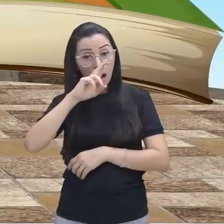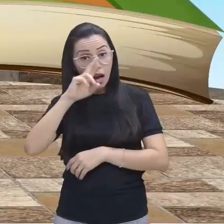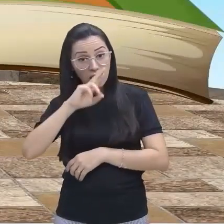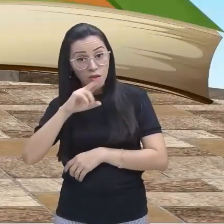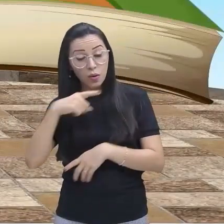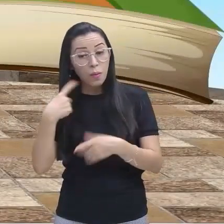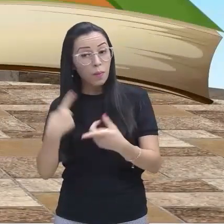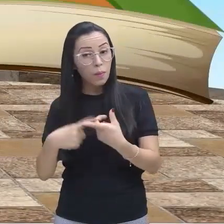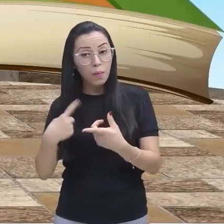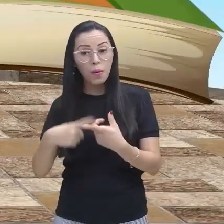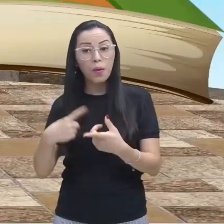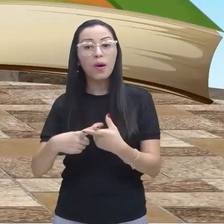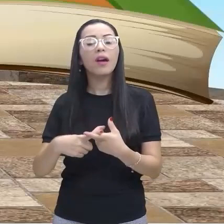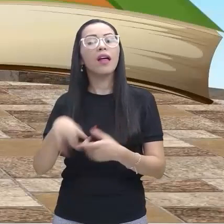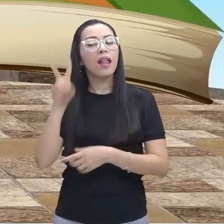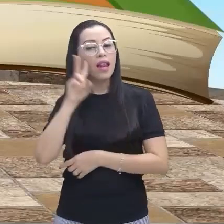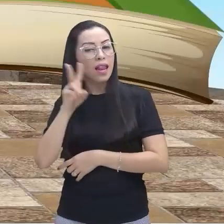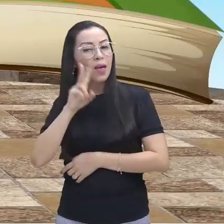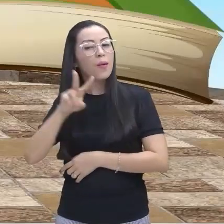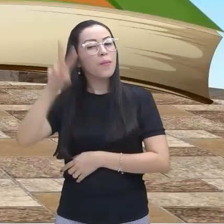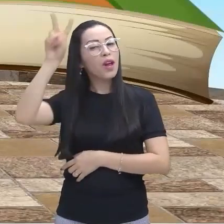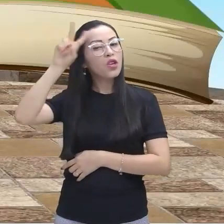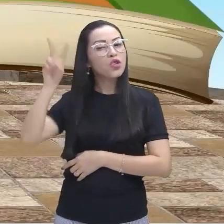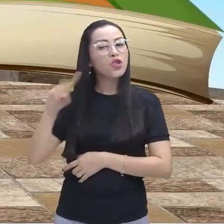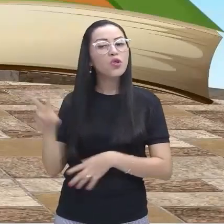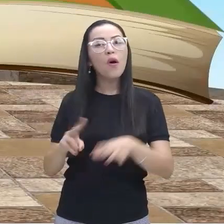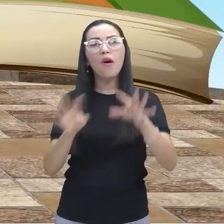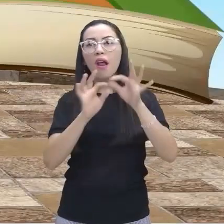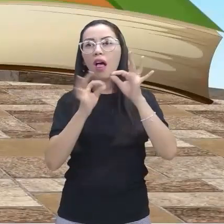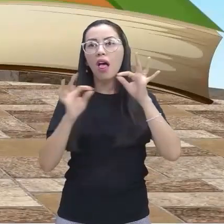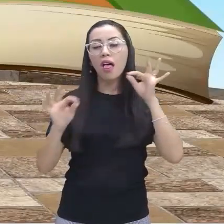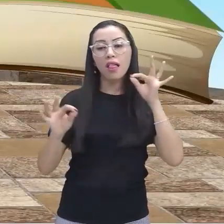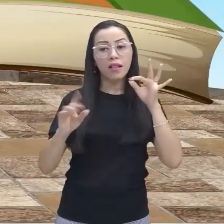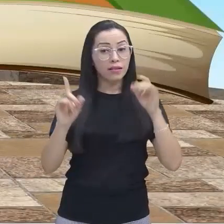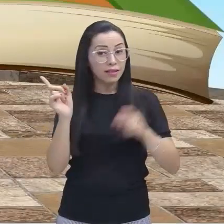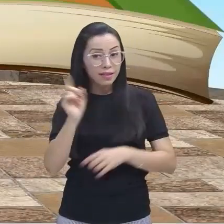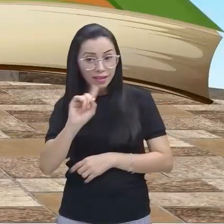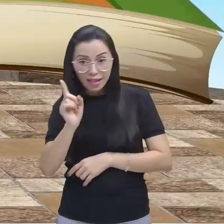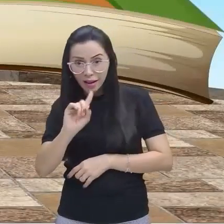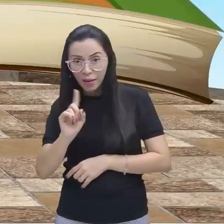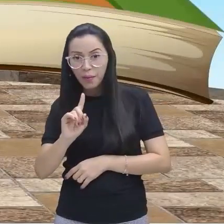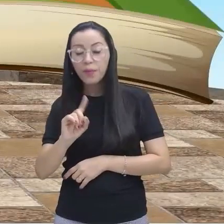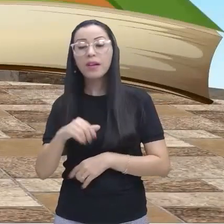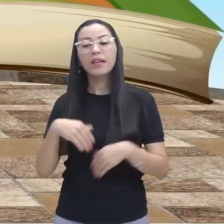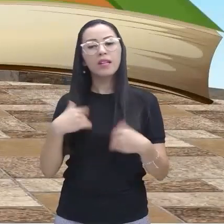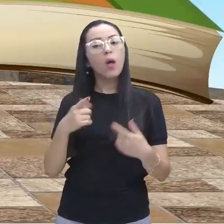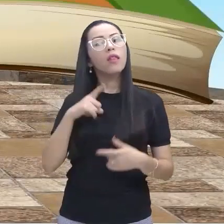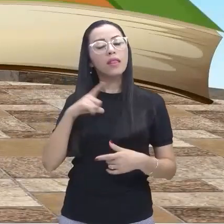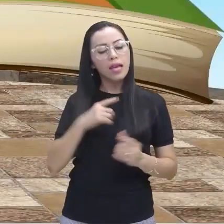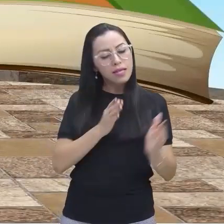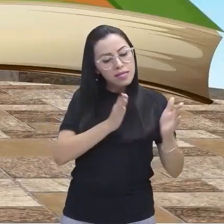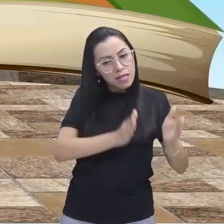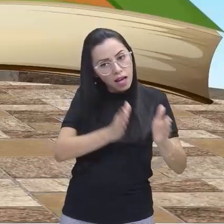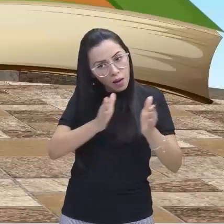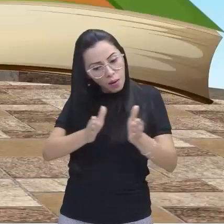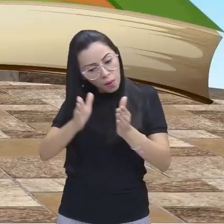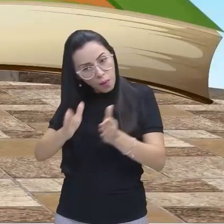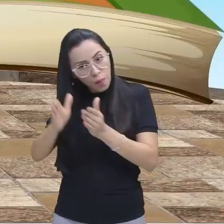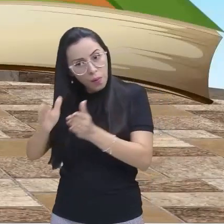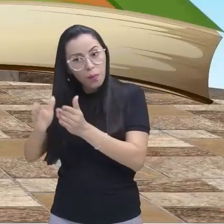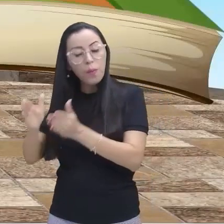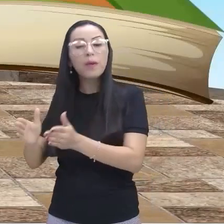é muito longa. É a sequência e vai dando sequência ao que vai acontecer na